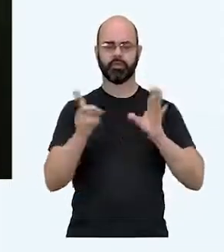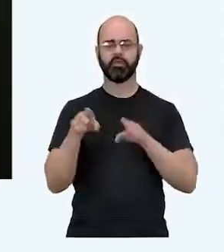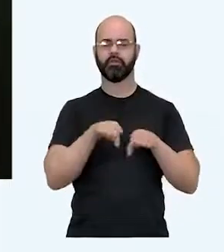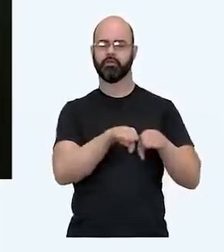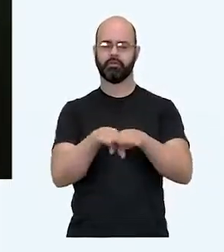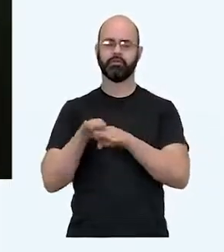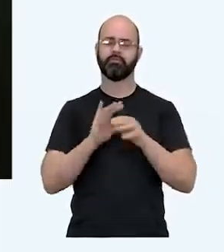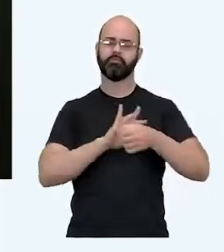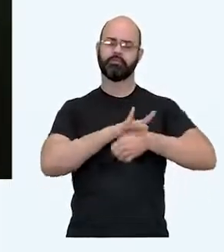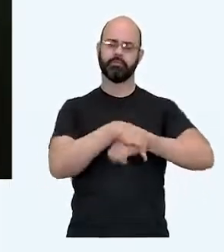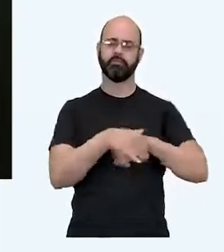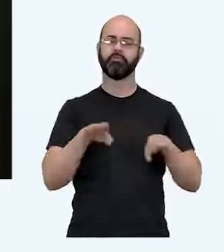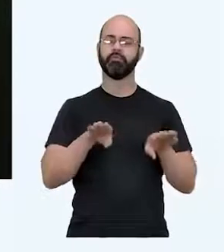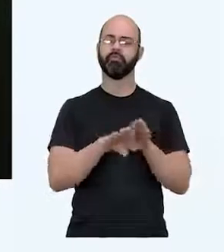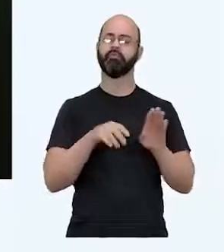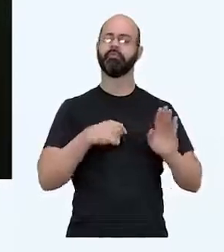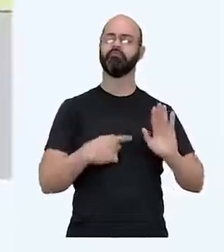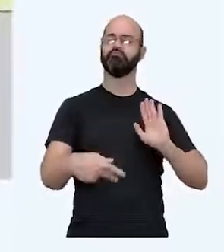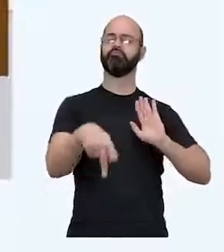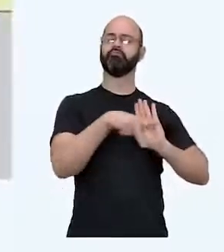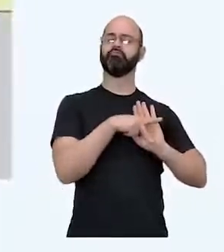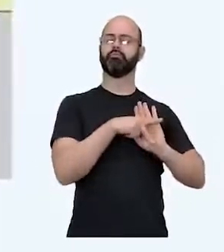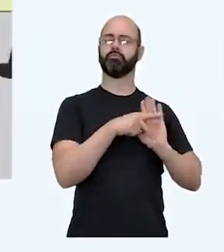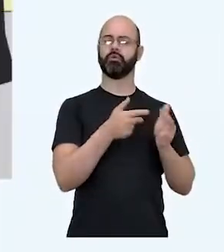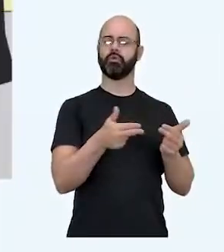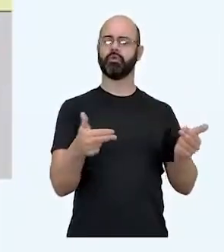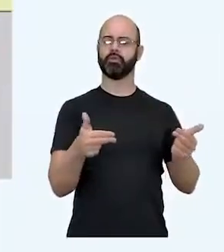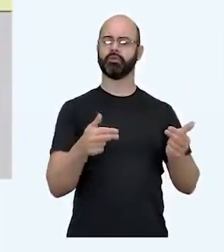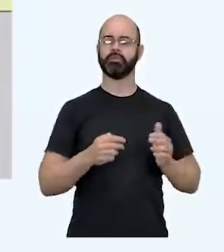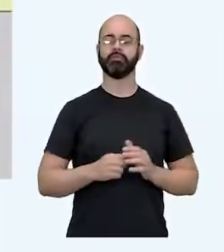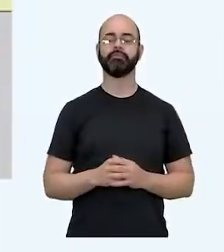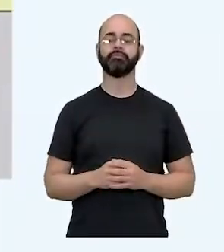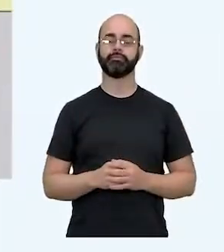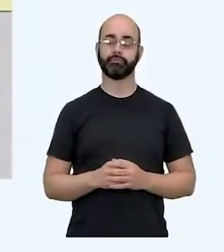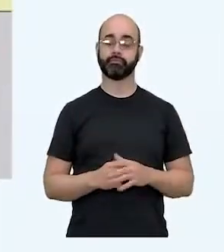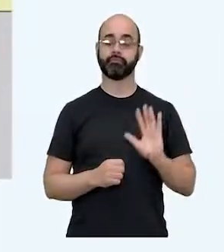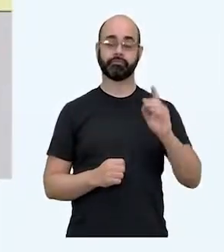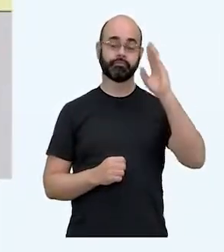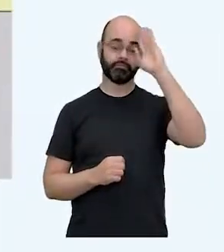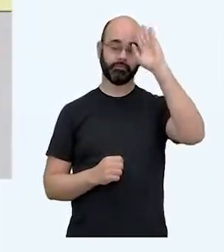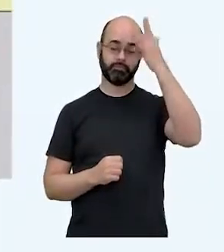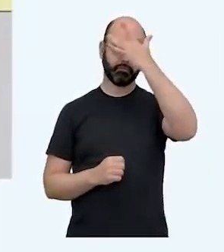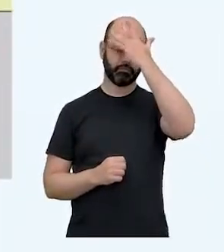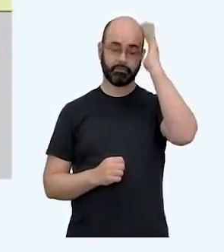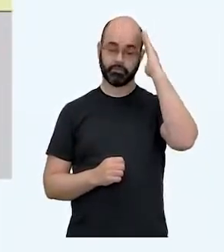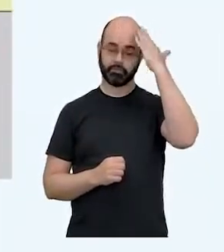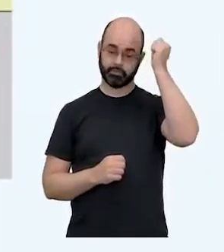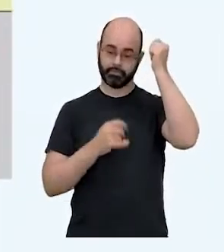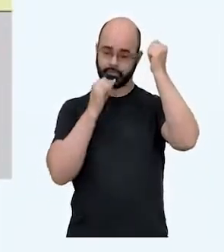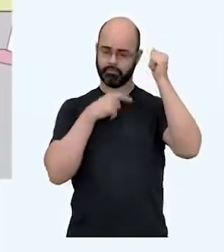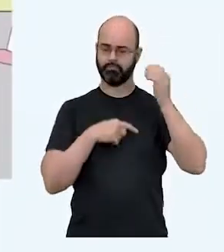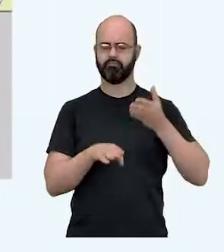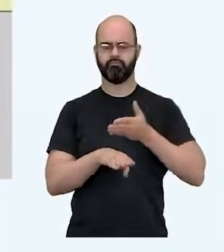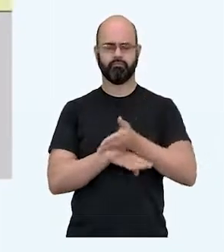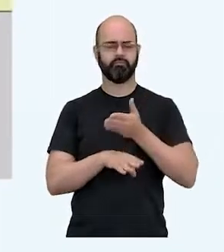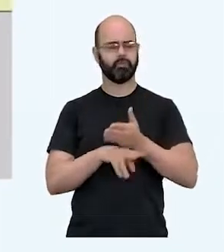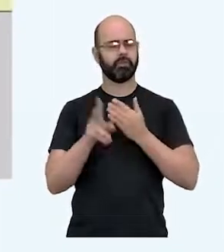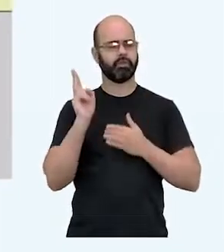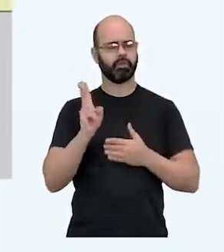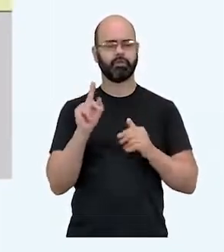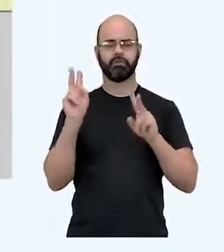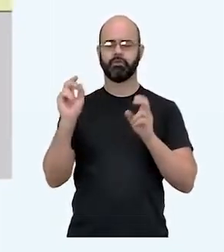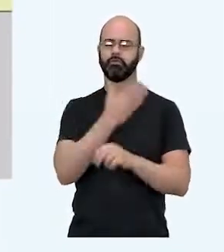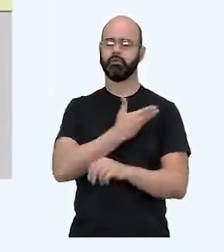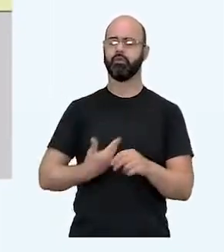à segurança e à propriedade. É importante ressaltar ainda que o bom cidadão deve participar ativamente dos assuntos